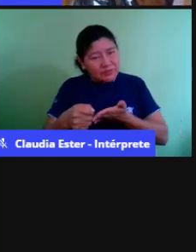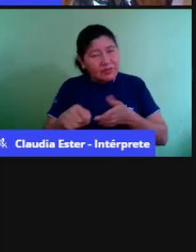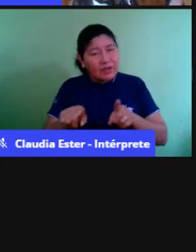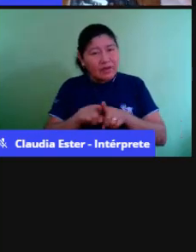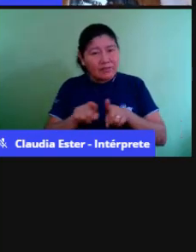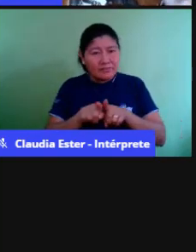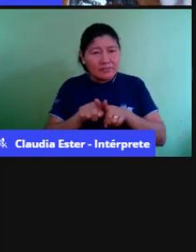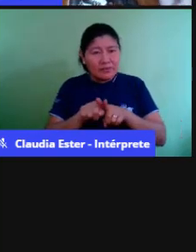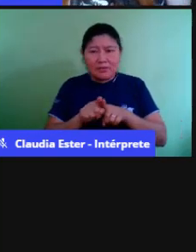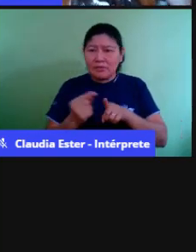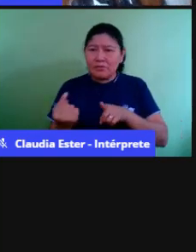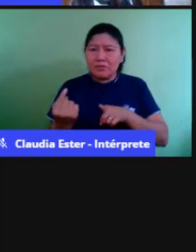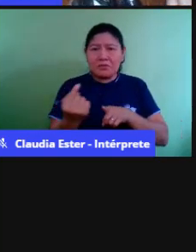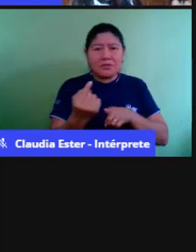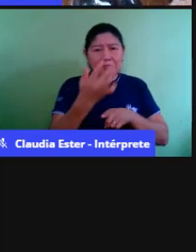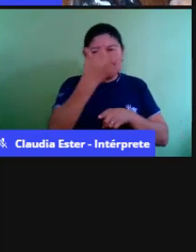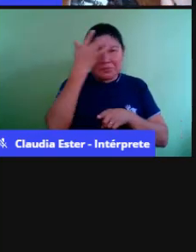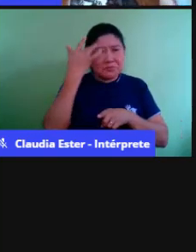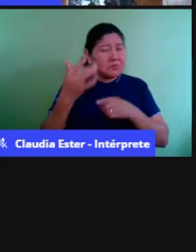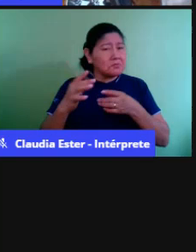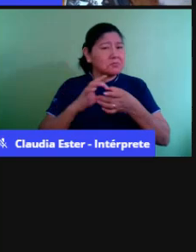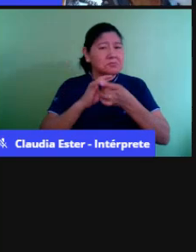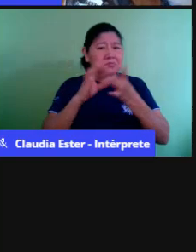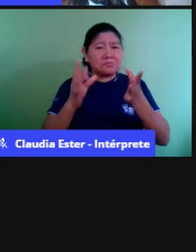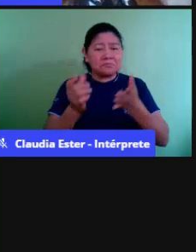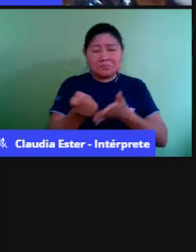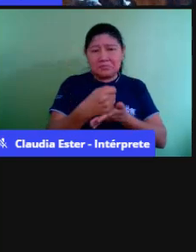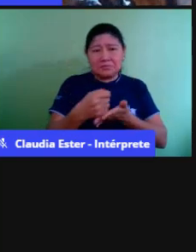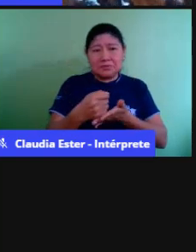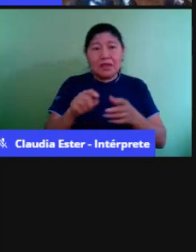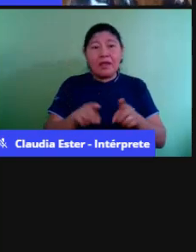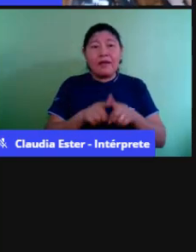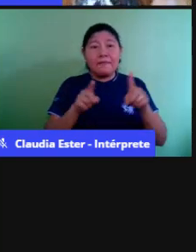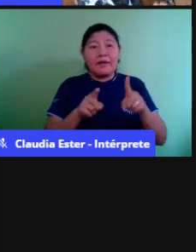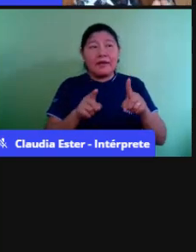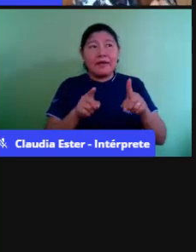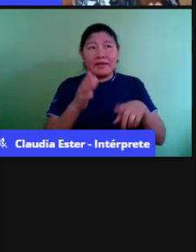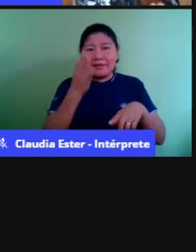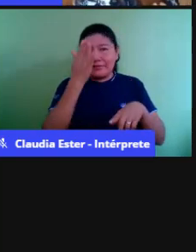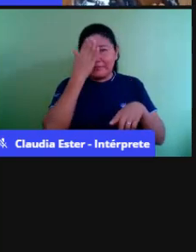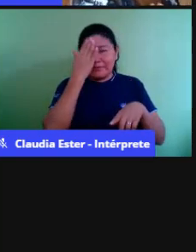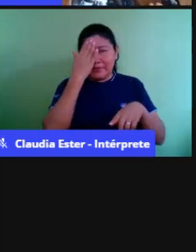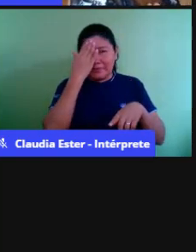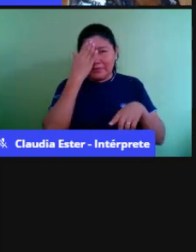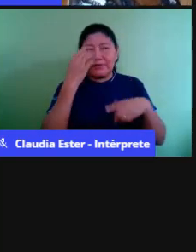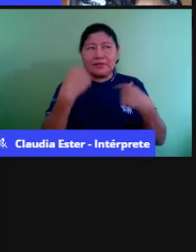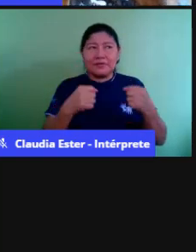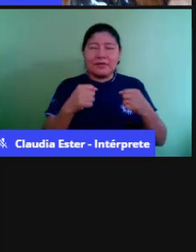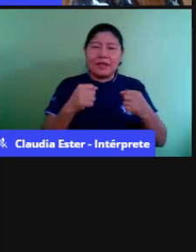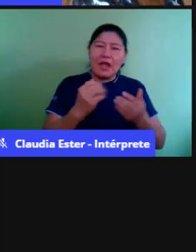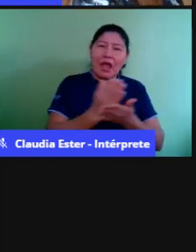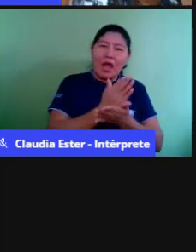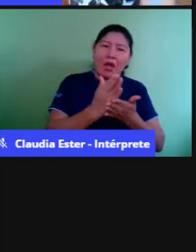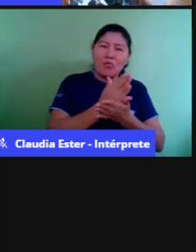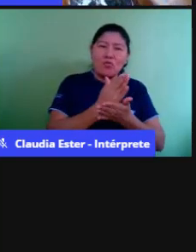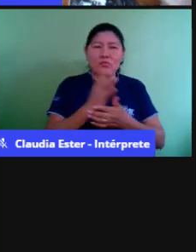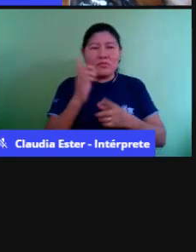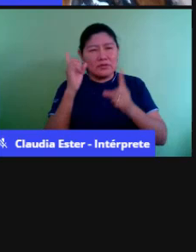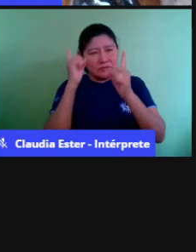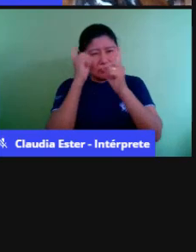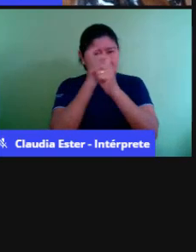desenha. Porém, percebe-se que é um caminho longo a ser percorrido, né? Permeado por